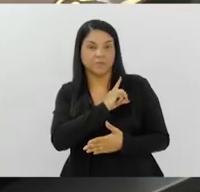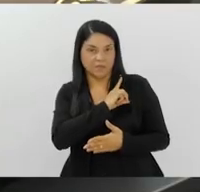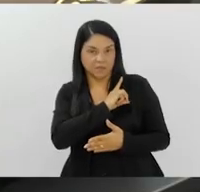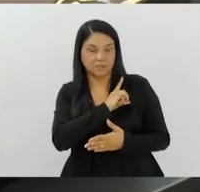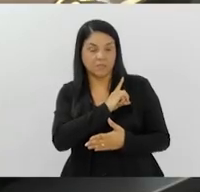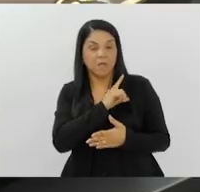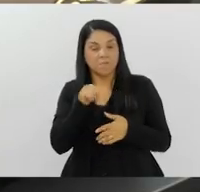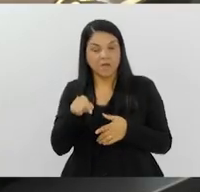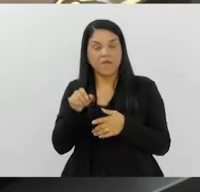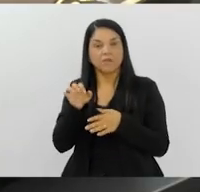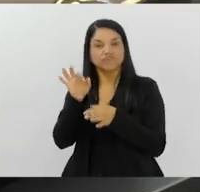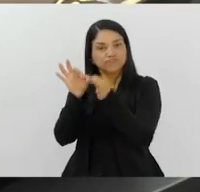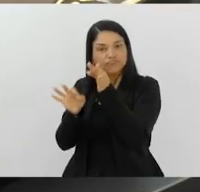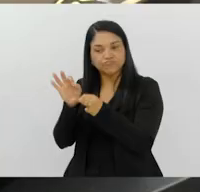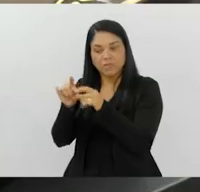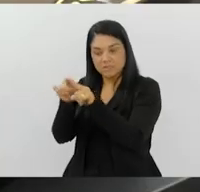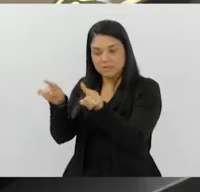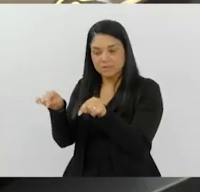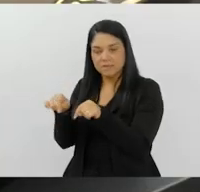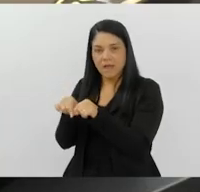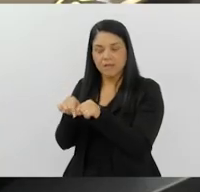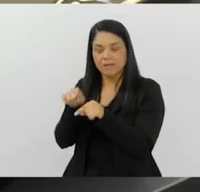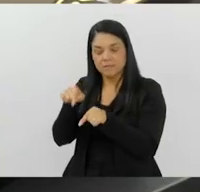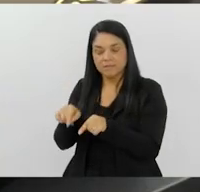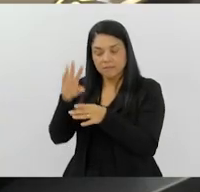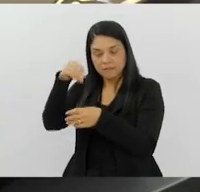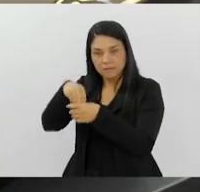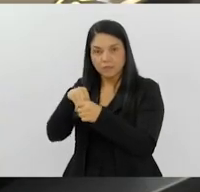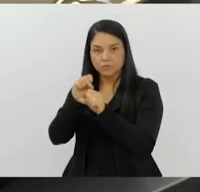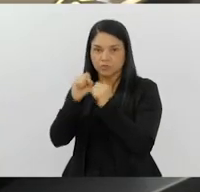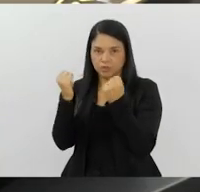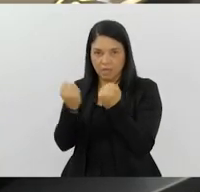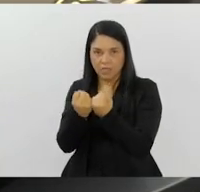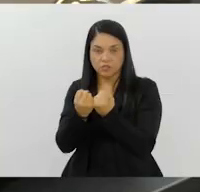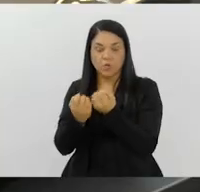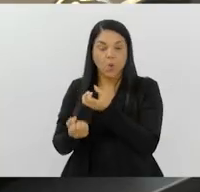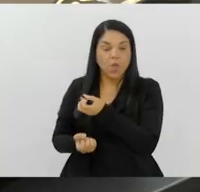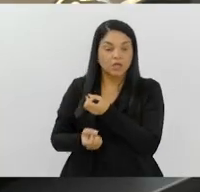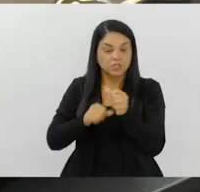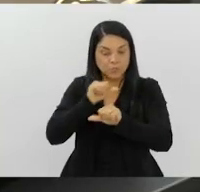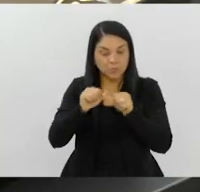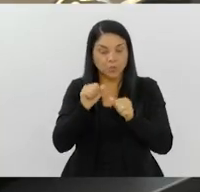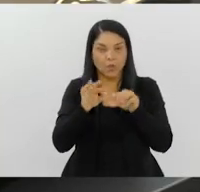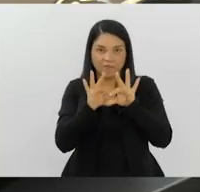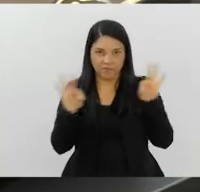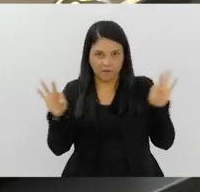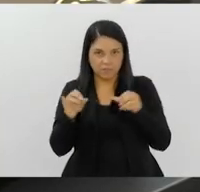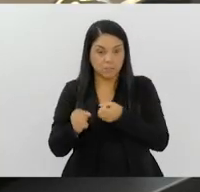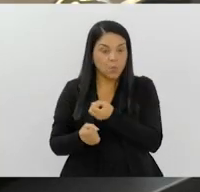ali estabelecido temporariamente ali no jogo a gente mudou para quantas pessoas permaneceram